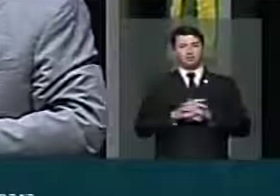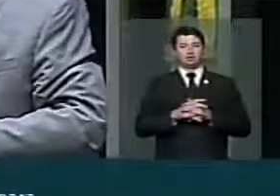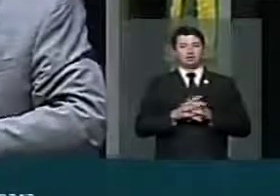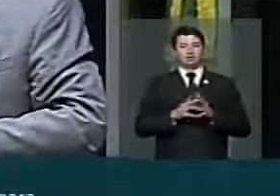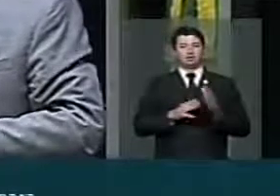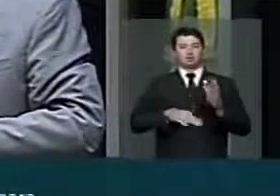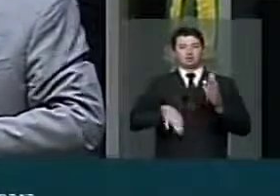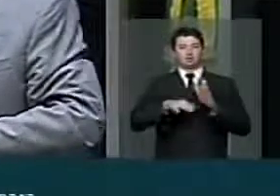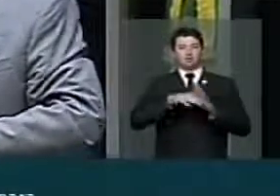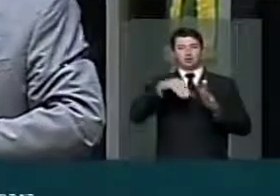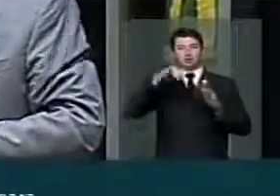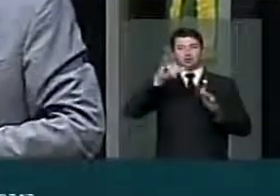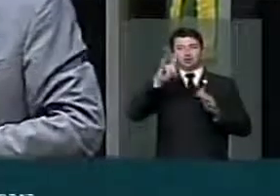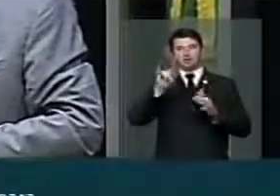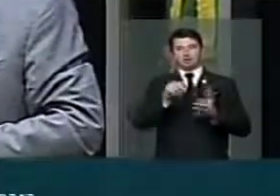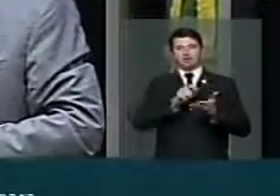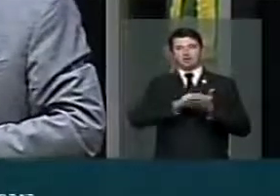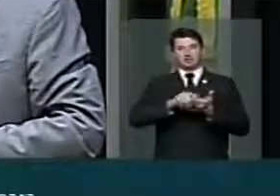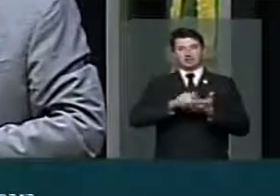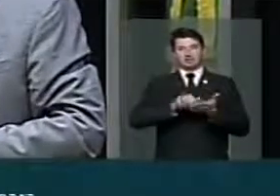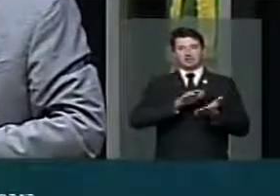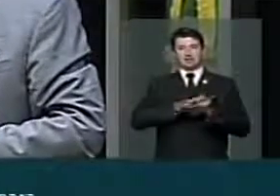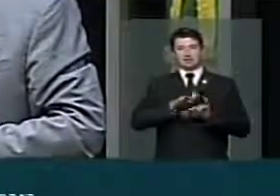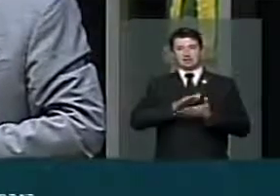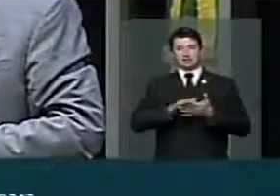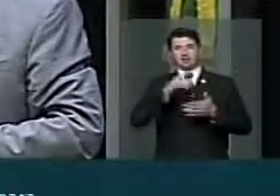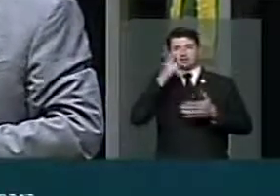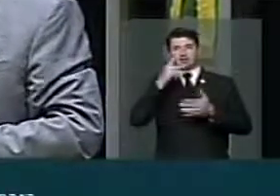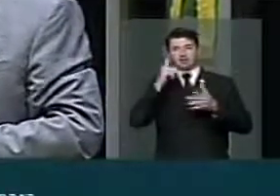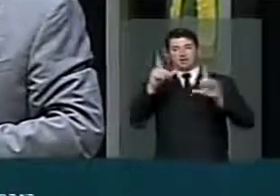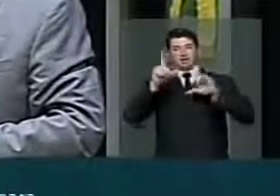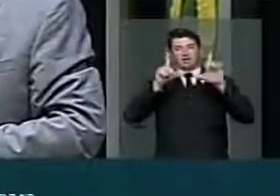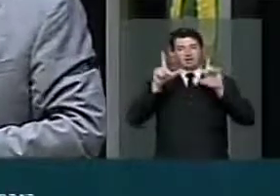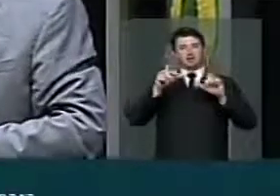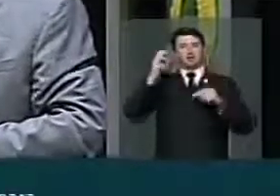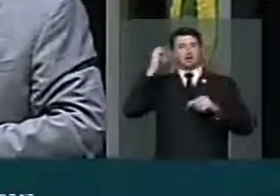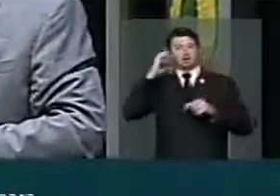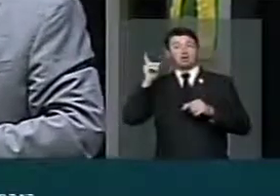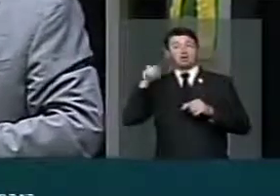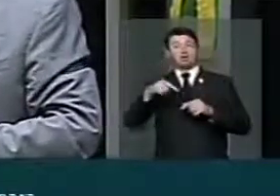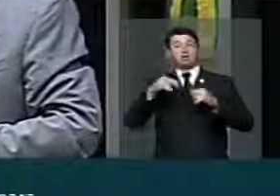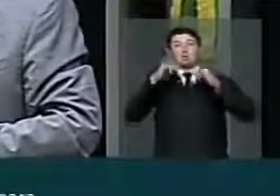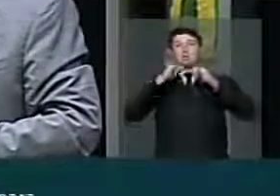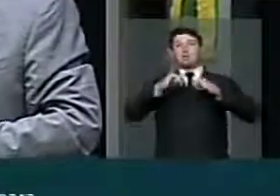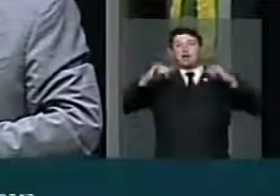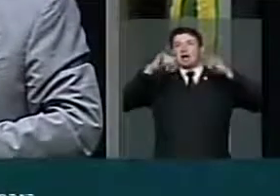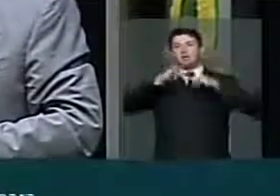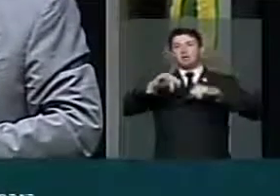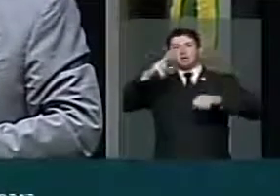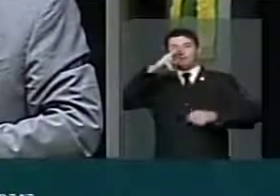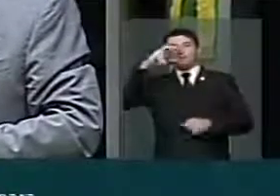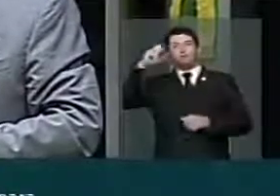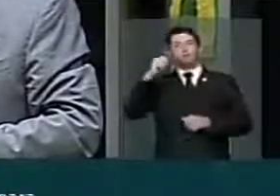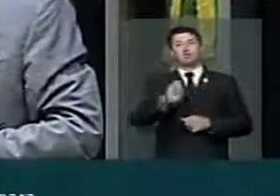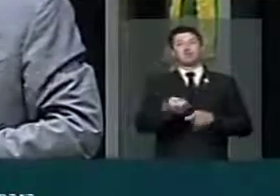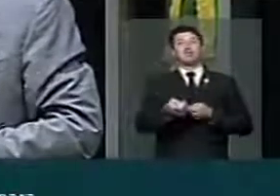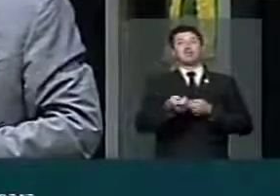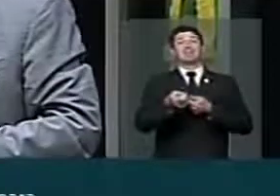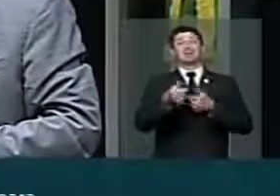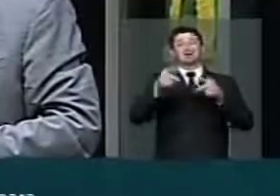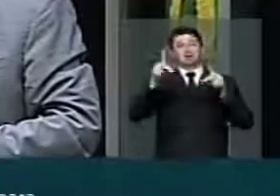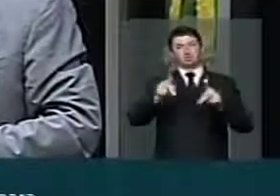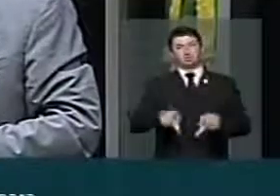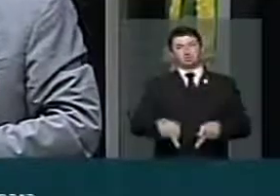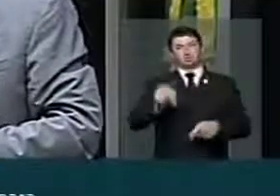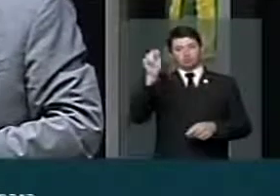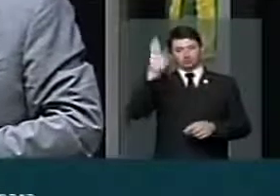a mídia escrita, falada, televisada, é uma campanha maciça, enganando a